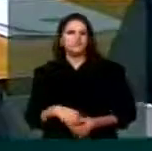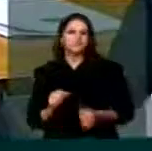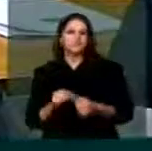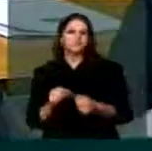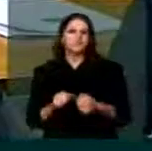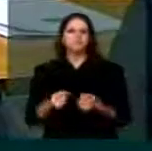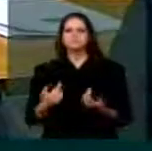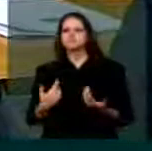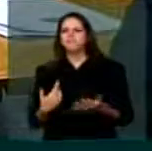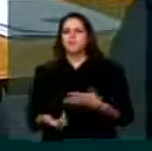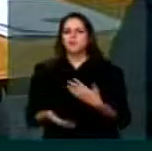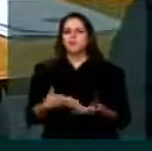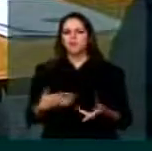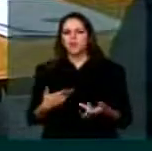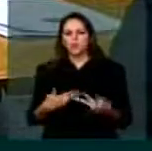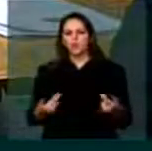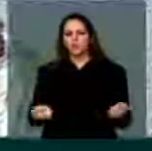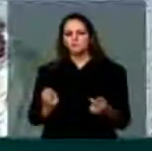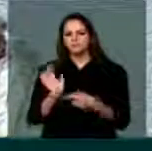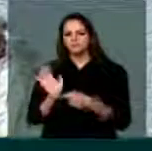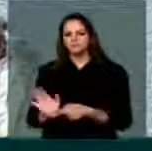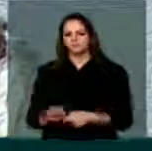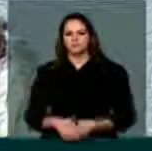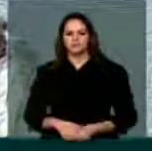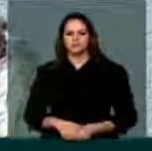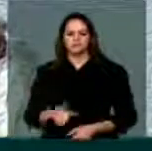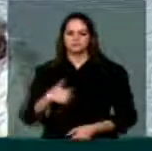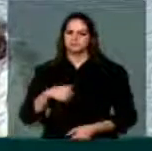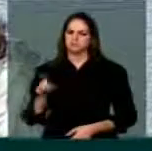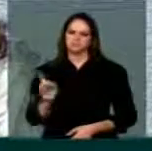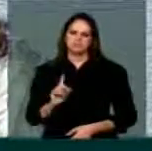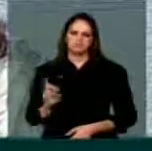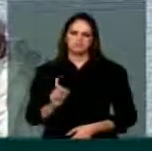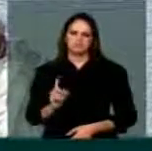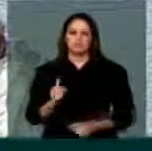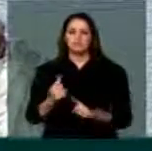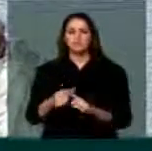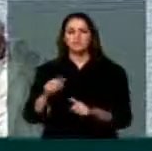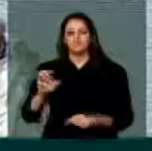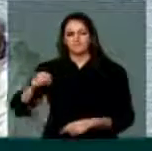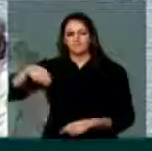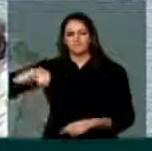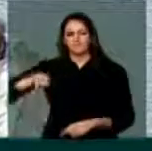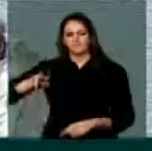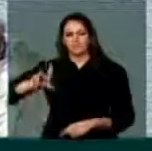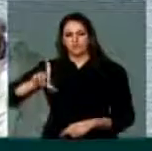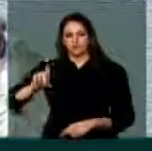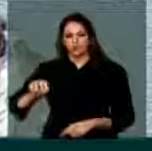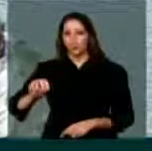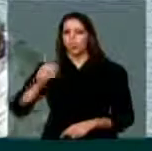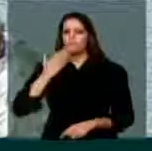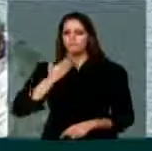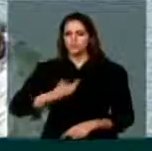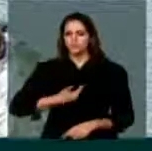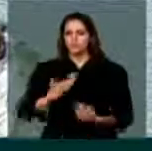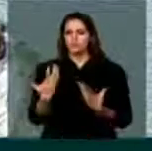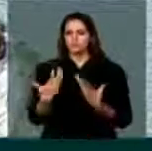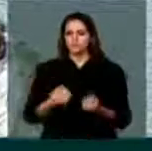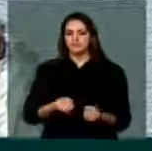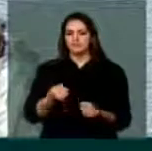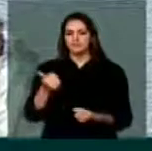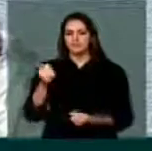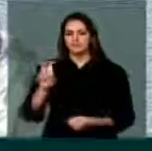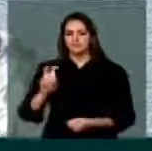nota, enfim, alguma ação da senhora? Não, excelência. Não. O senhor Enivaldo Quadrado me pediu sim para receber 15